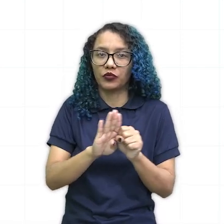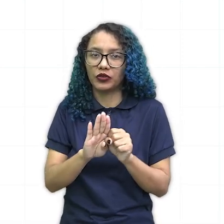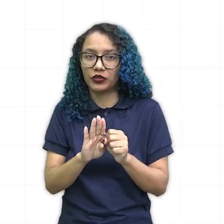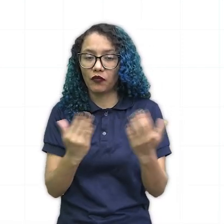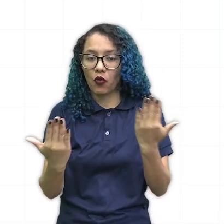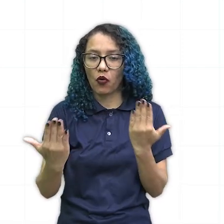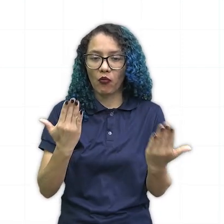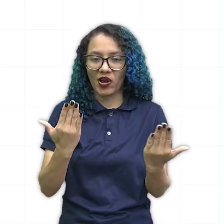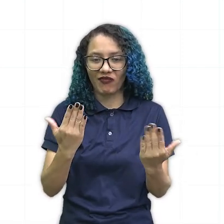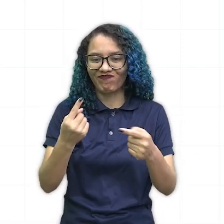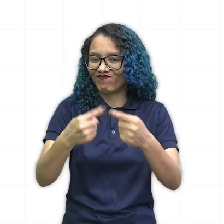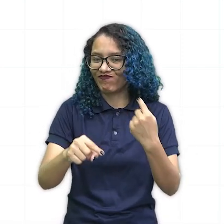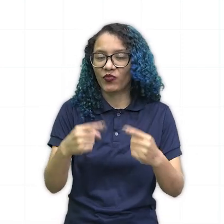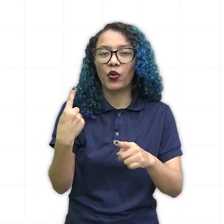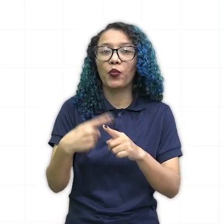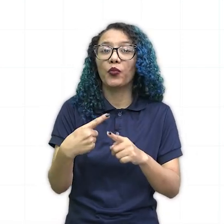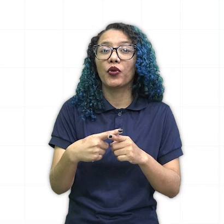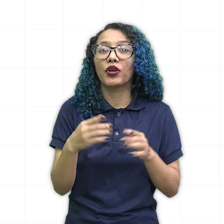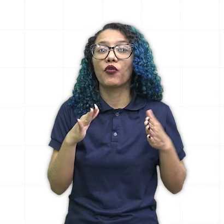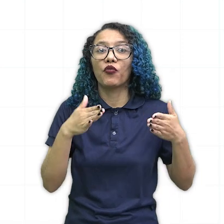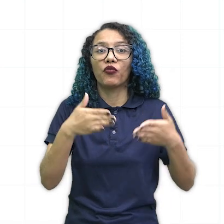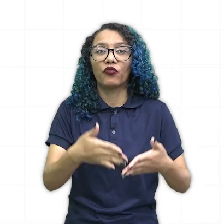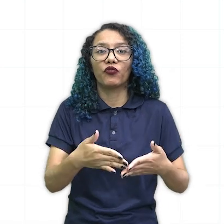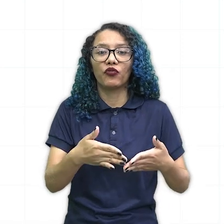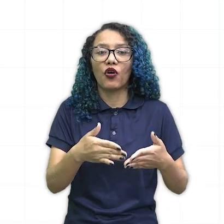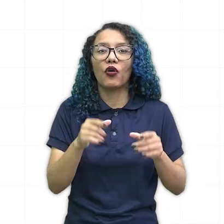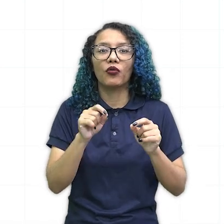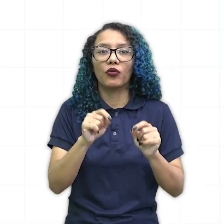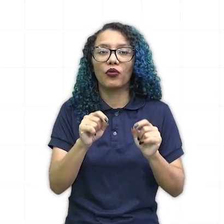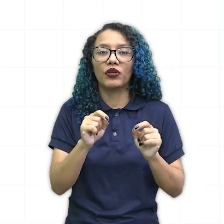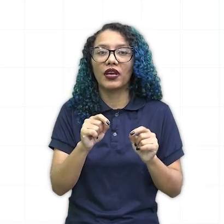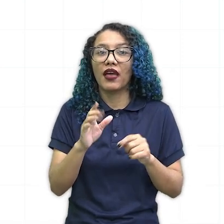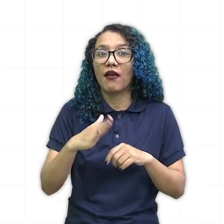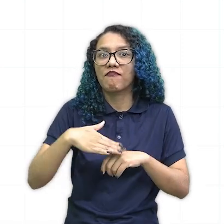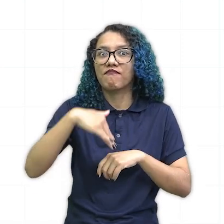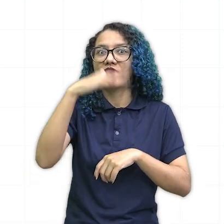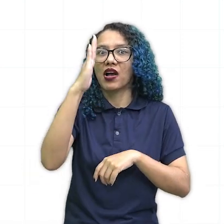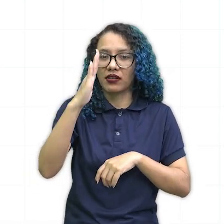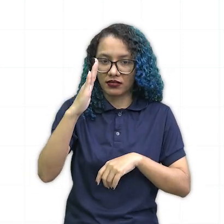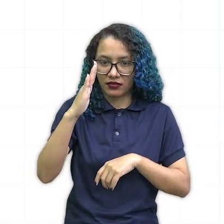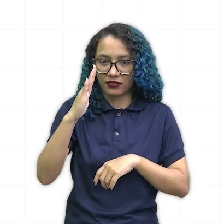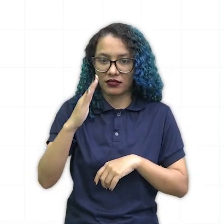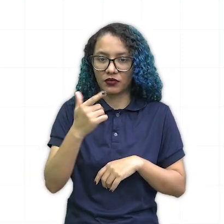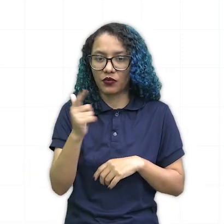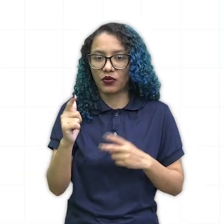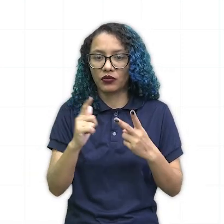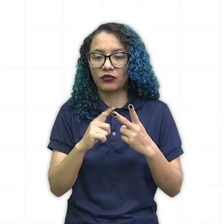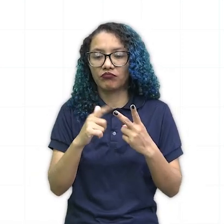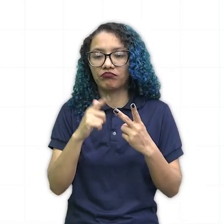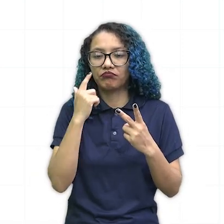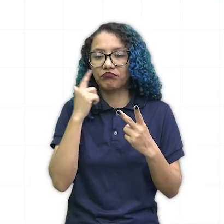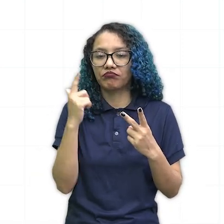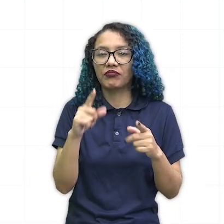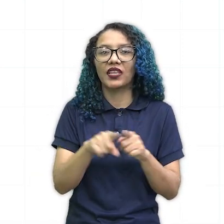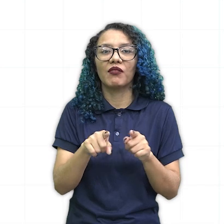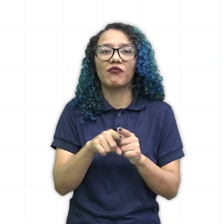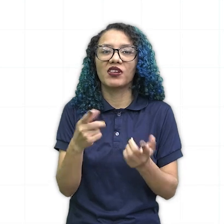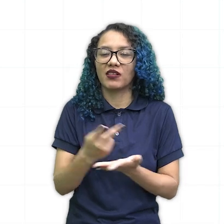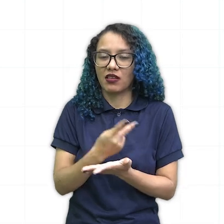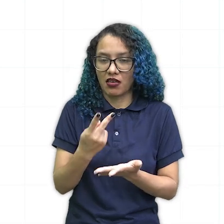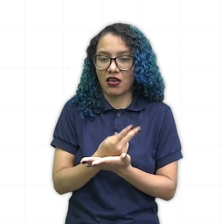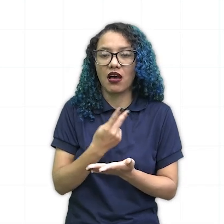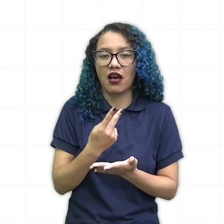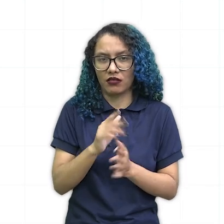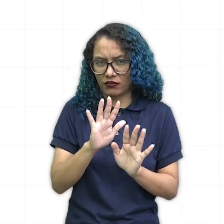aqui, porque nós estamos destacando entre todos. The biggest não dá certo, porque nós vamos já